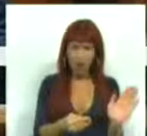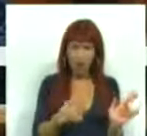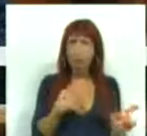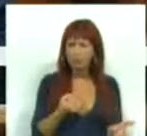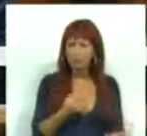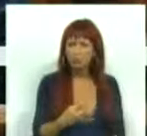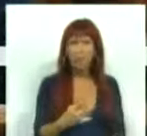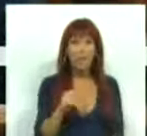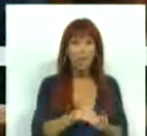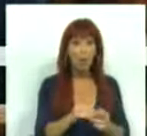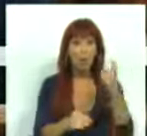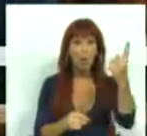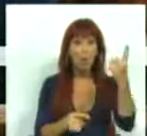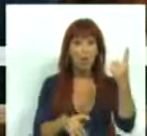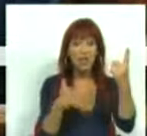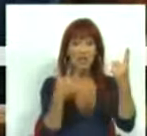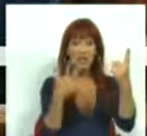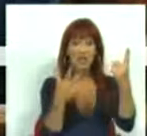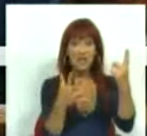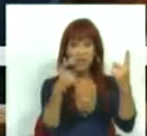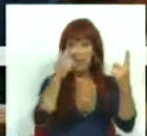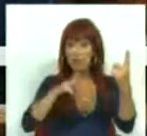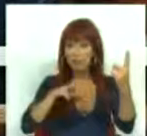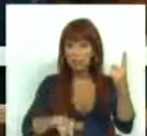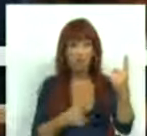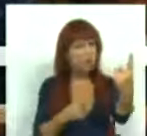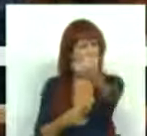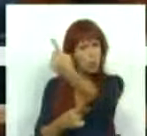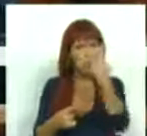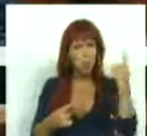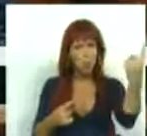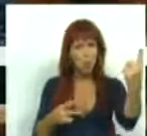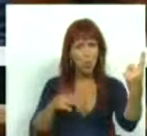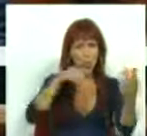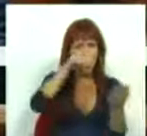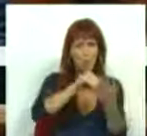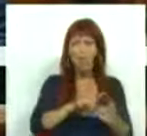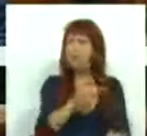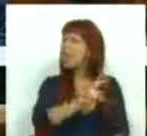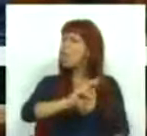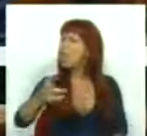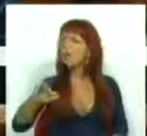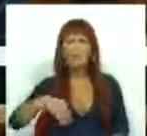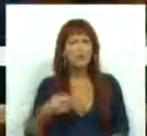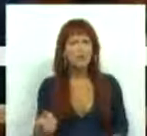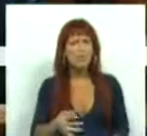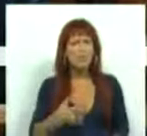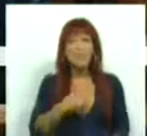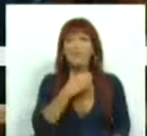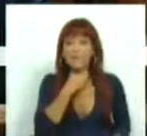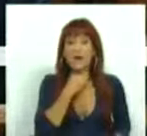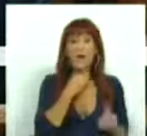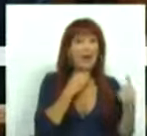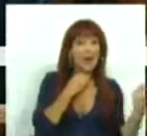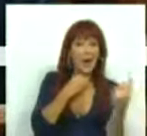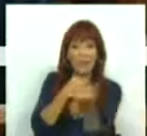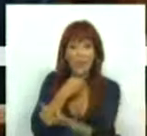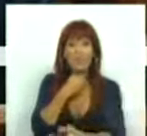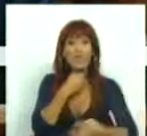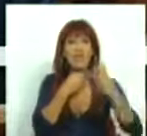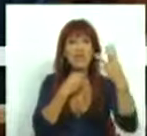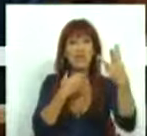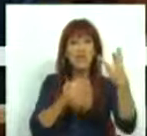já temos um pobre por cada 5 portugueses? Qual de nós não se preocupa com a falência de cada uma das